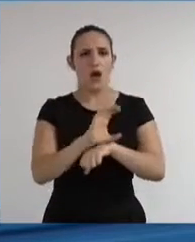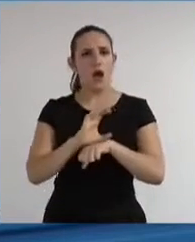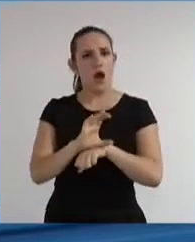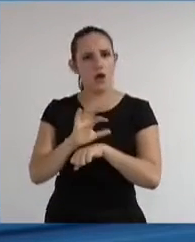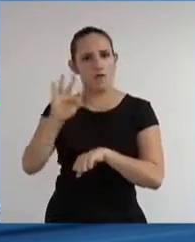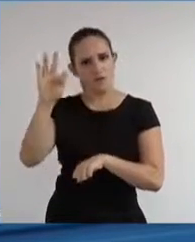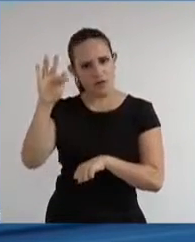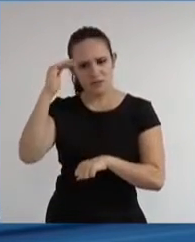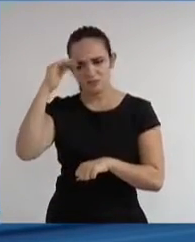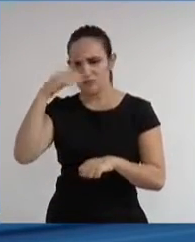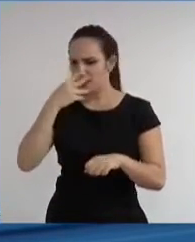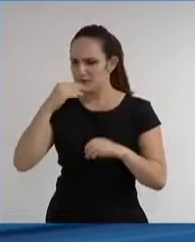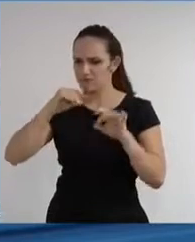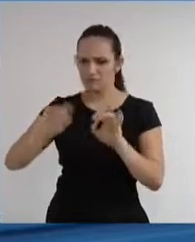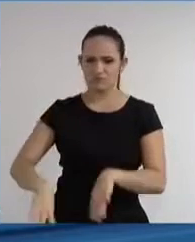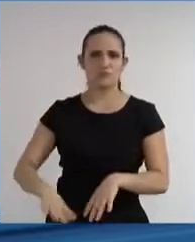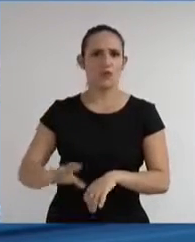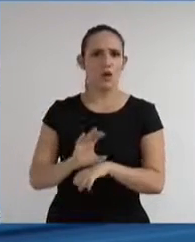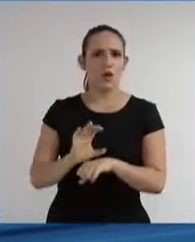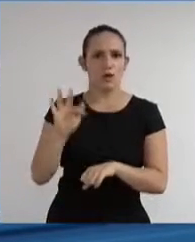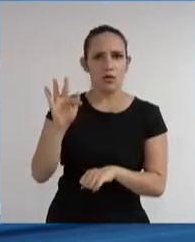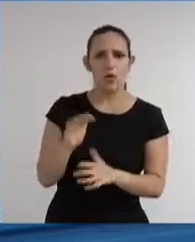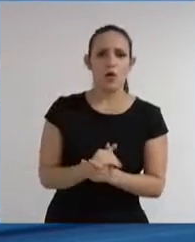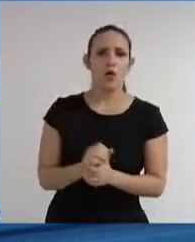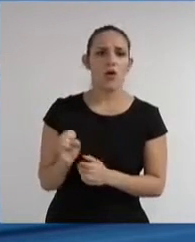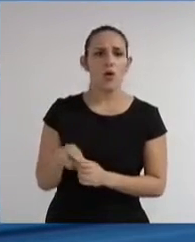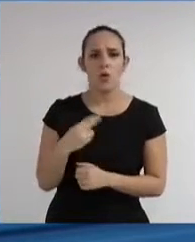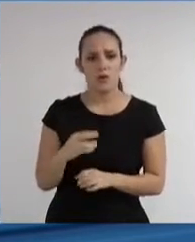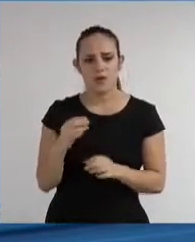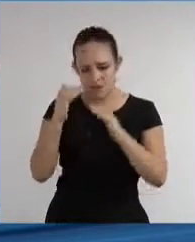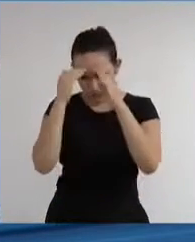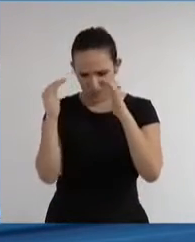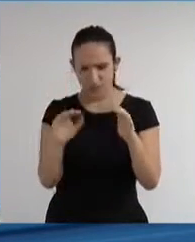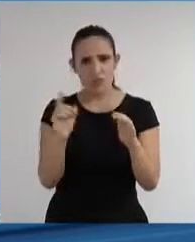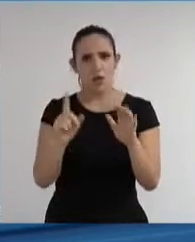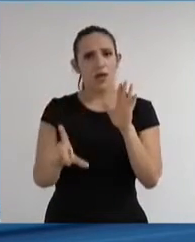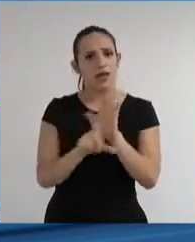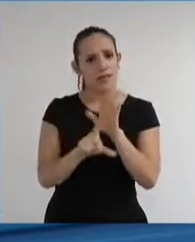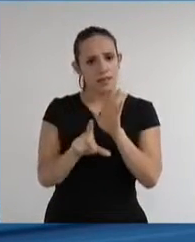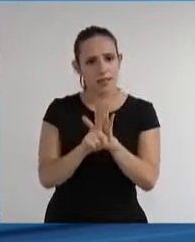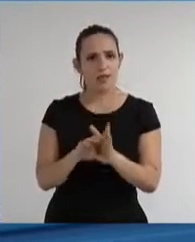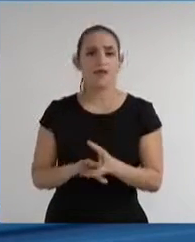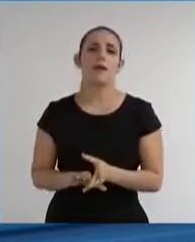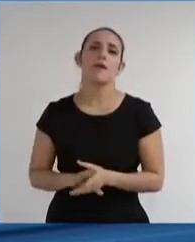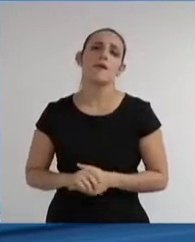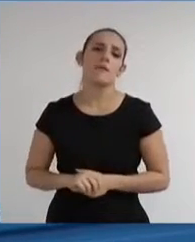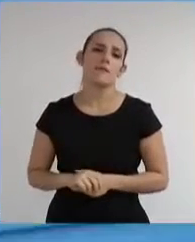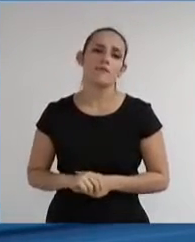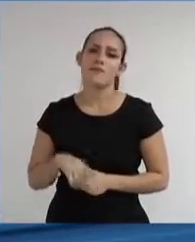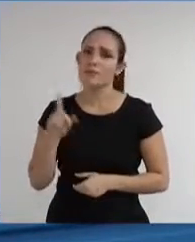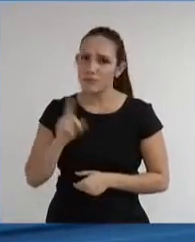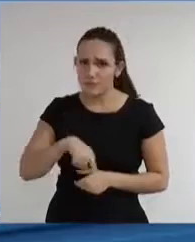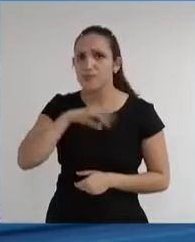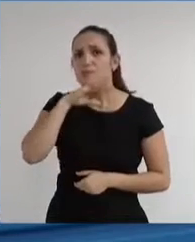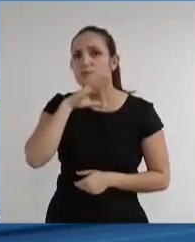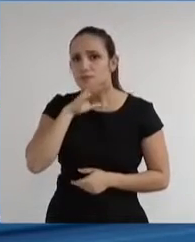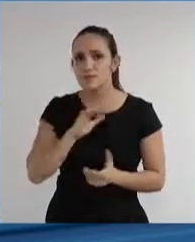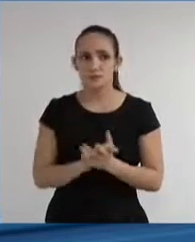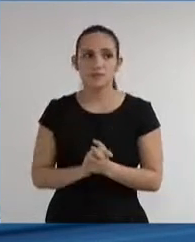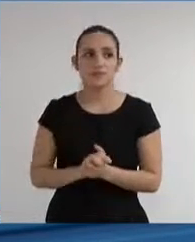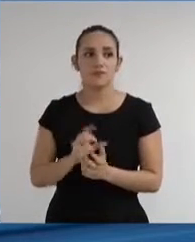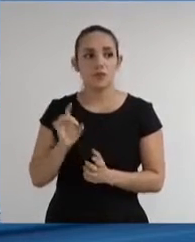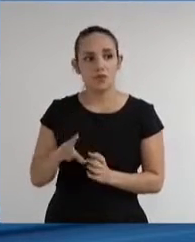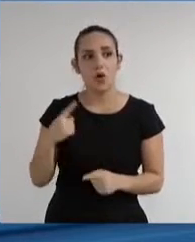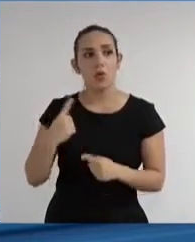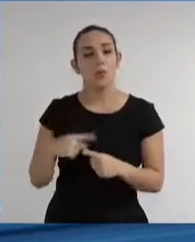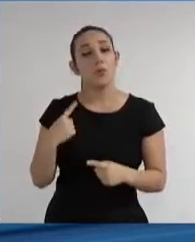Constituição, sem respeitar as leis estabelecidas, isso é ruim não só